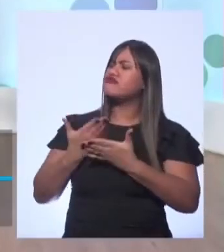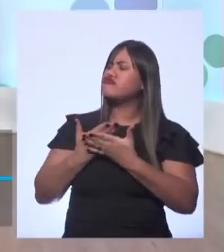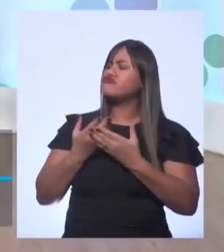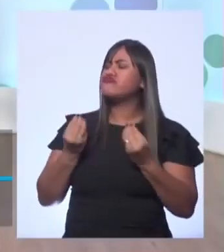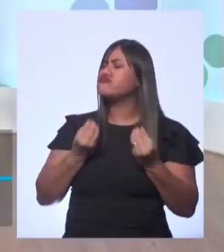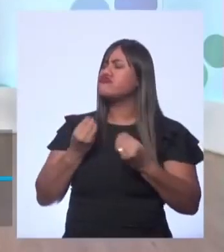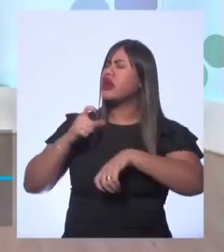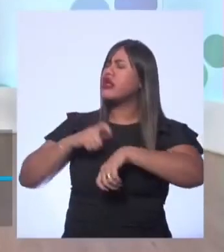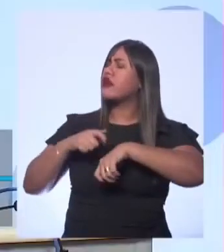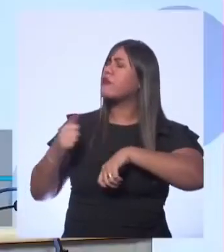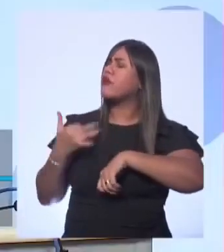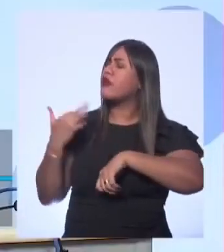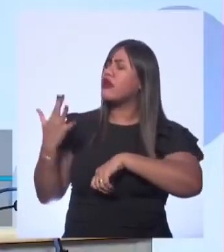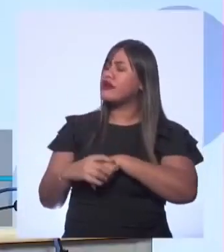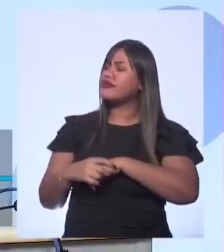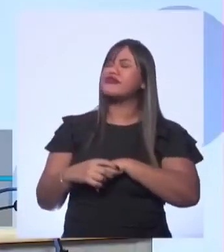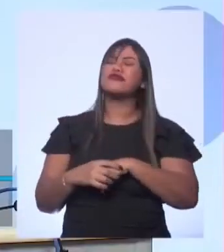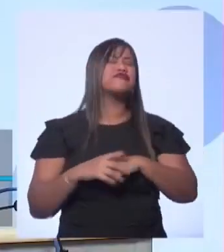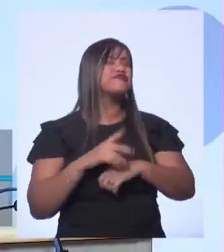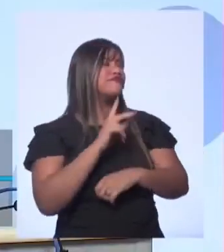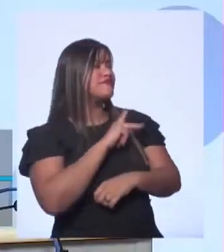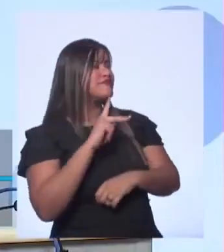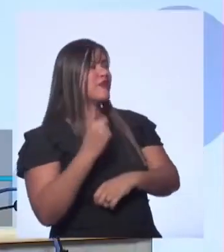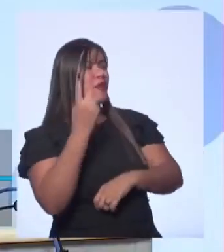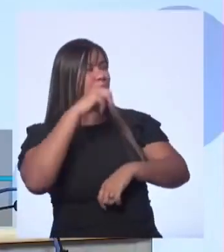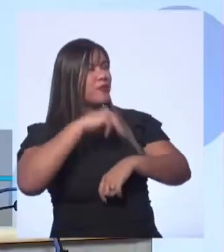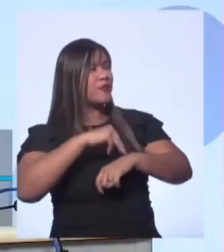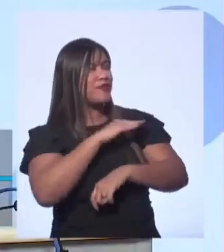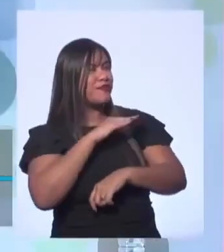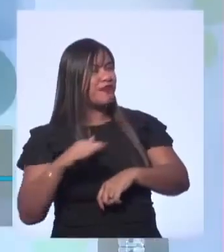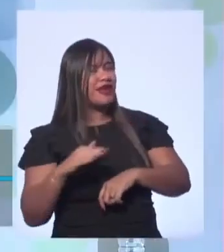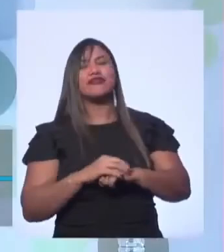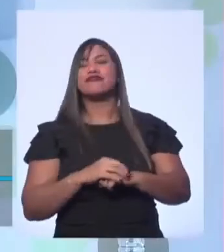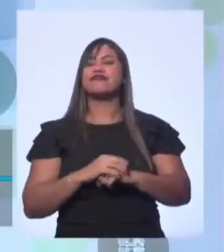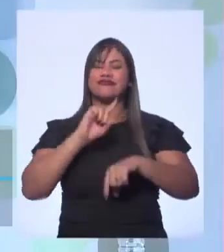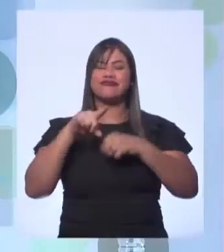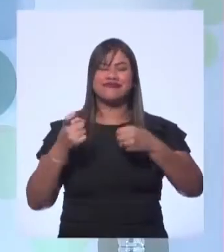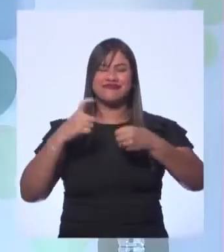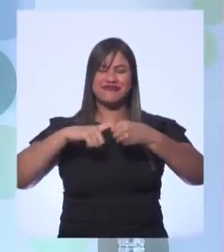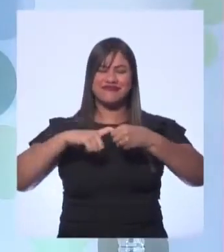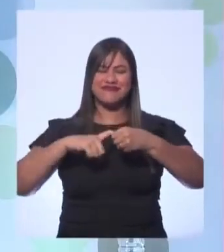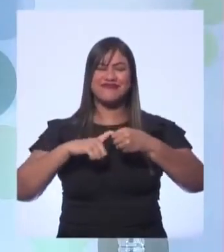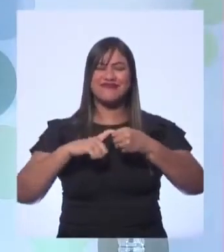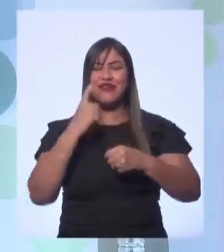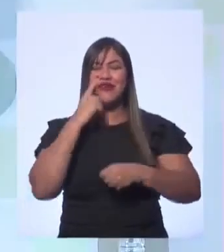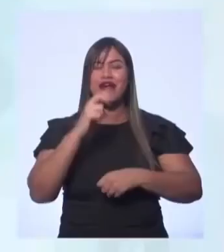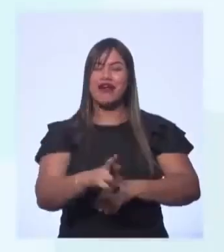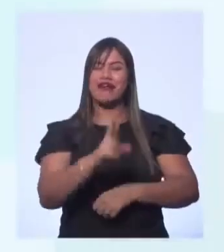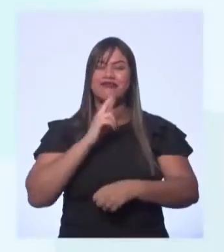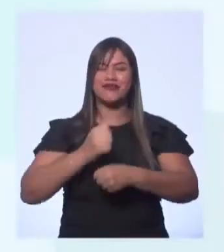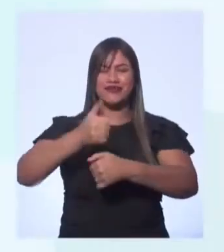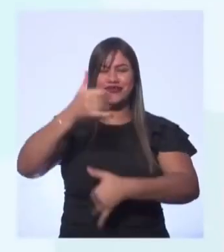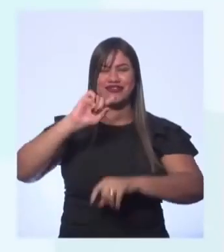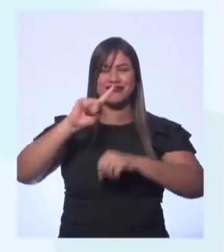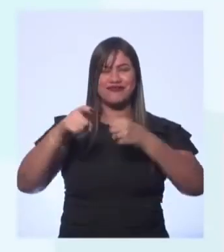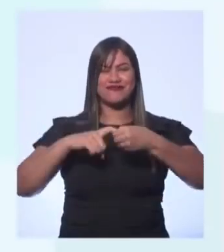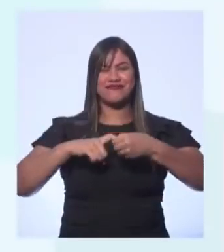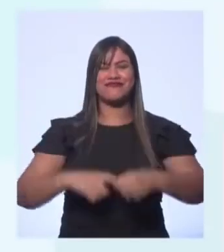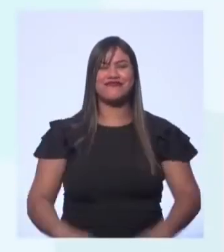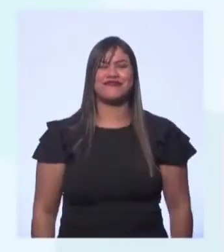você vai dar para essa atividade? Professora Roberta, 1 minuto e meio. Ok, voltamos em 1 minuto e meio. Quero a resposta lá no chat. Até já.